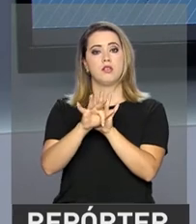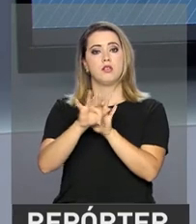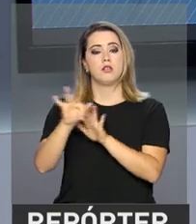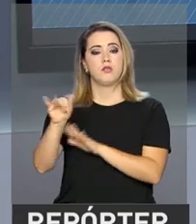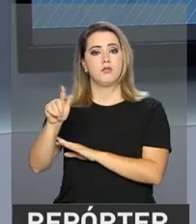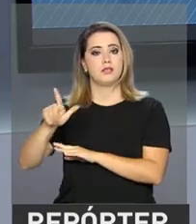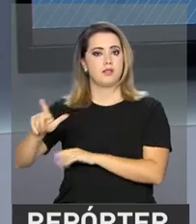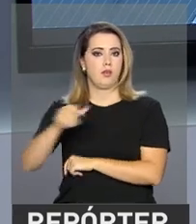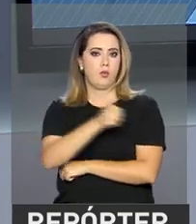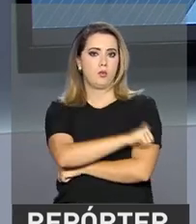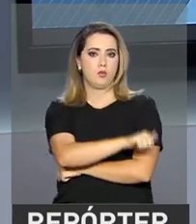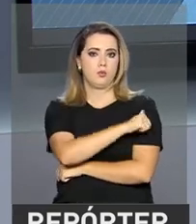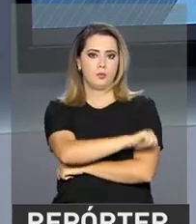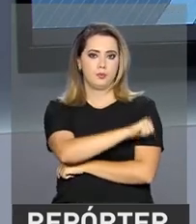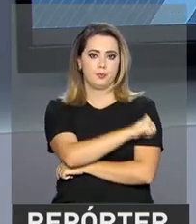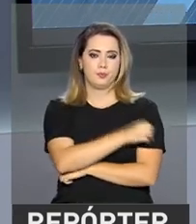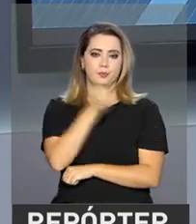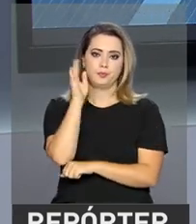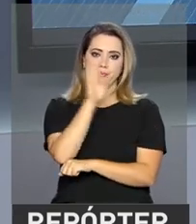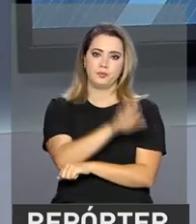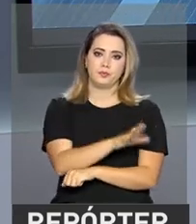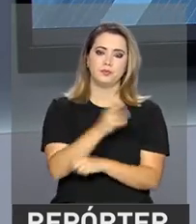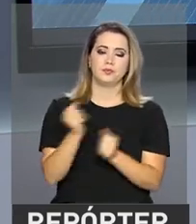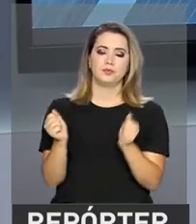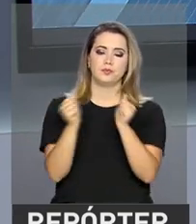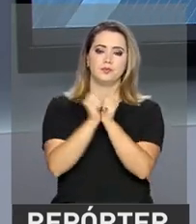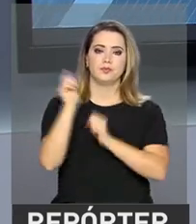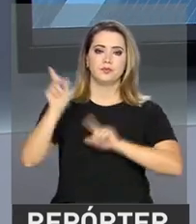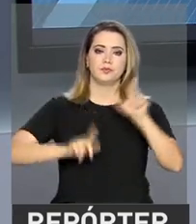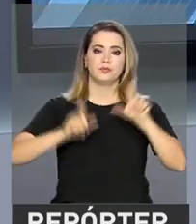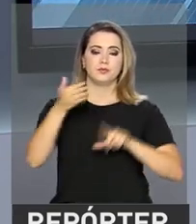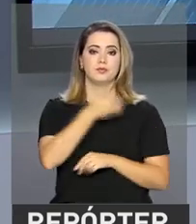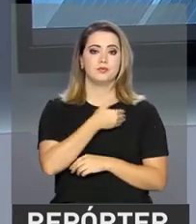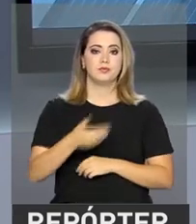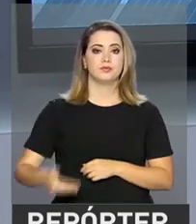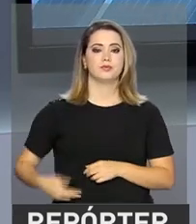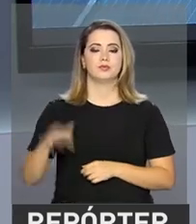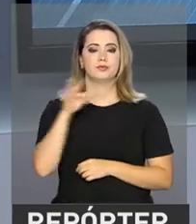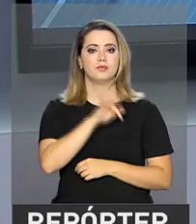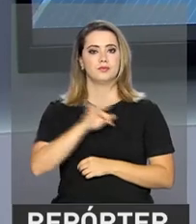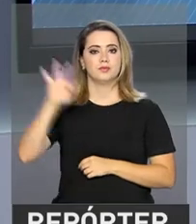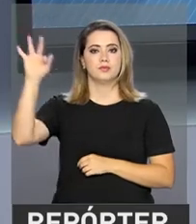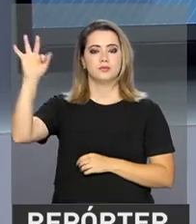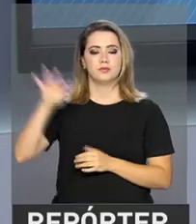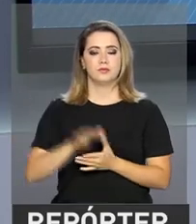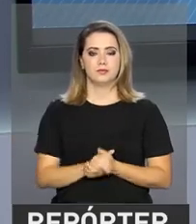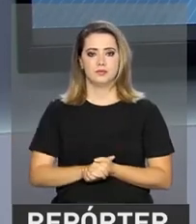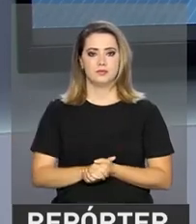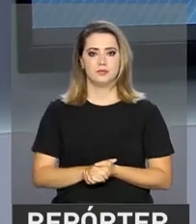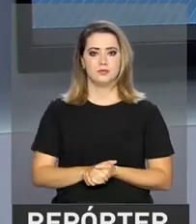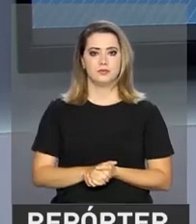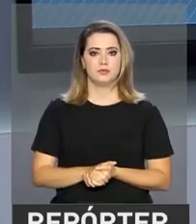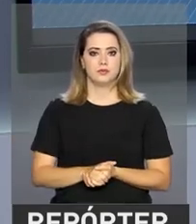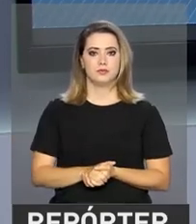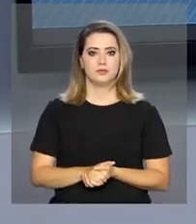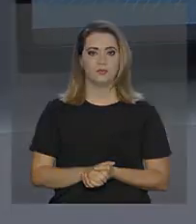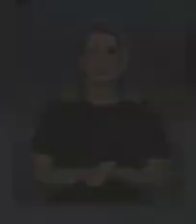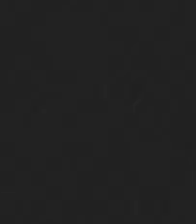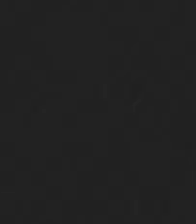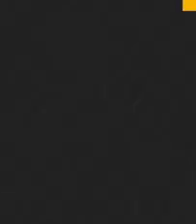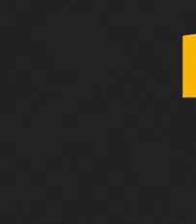fiscal do Estado do Rio de Janeiro. Uma boa tarde para você e continue com a gente aqui na NBR, a TV do Governo Federal.